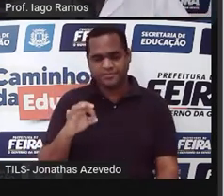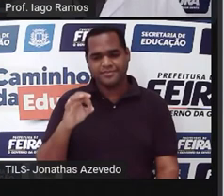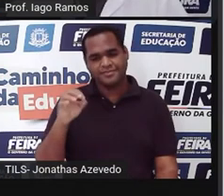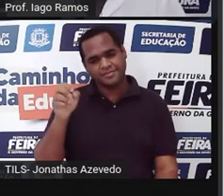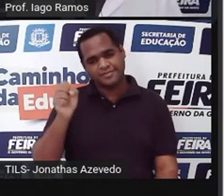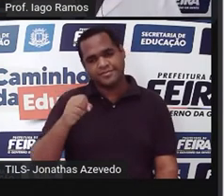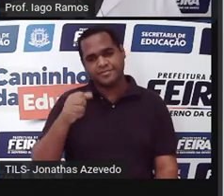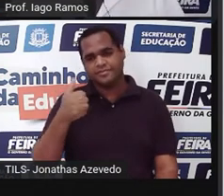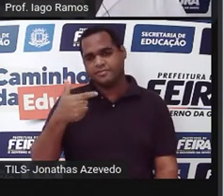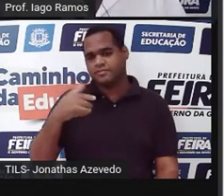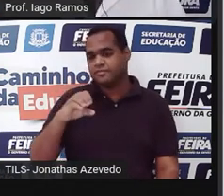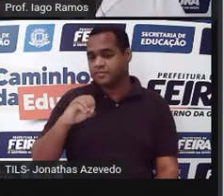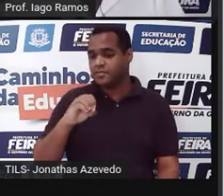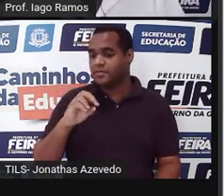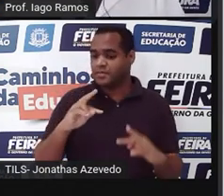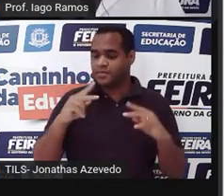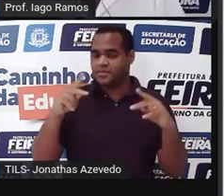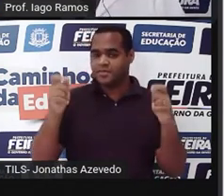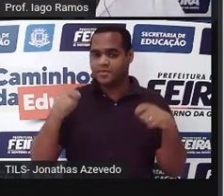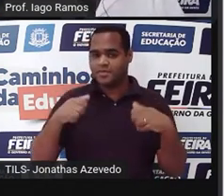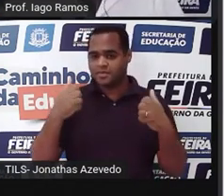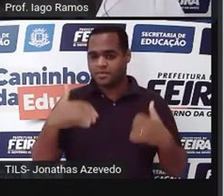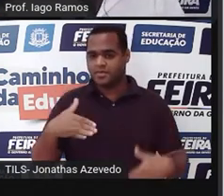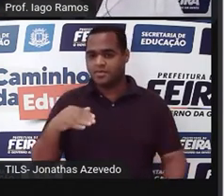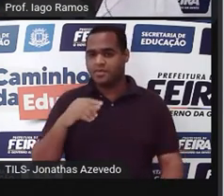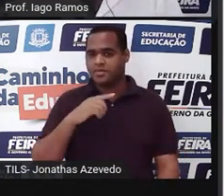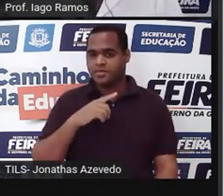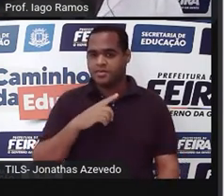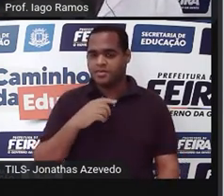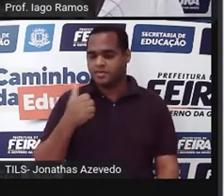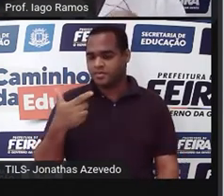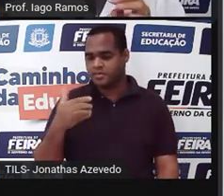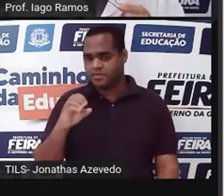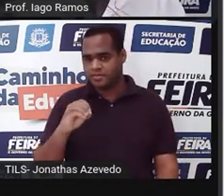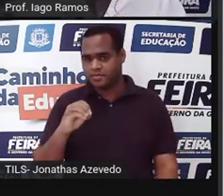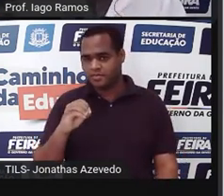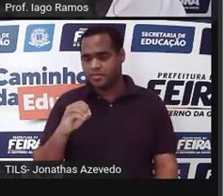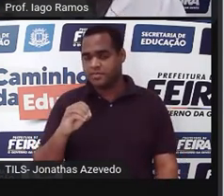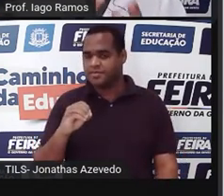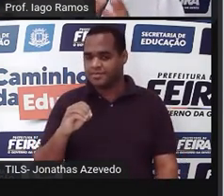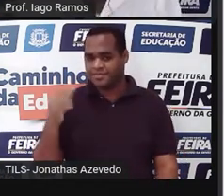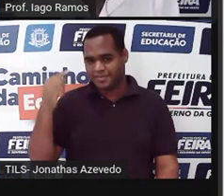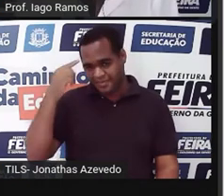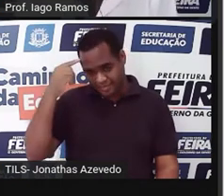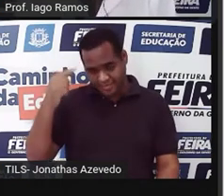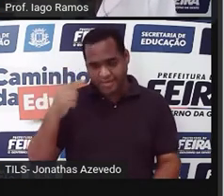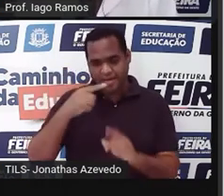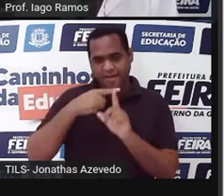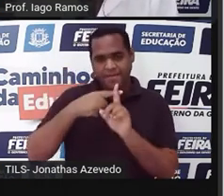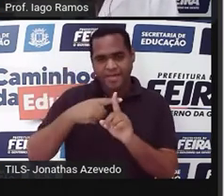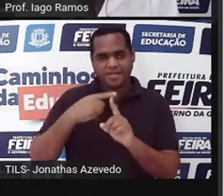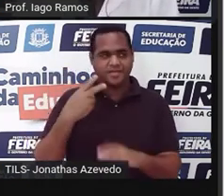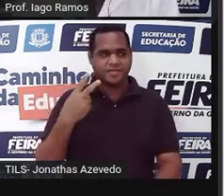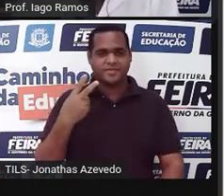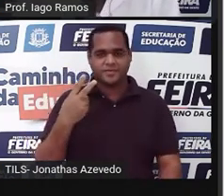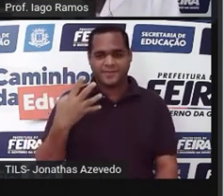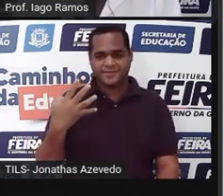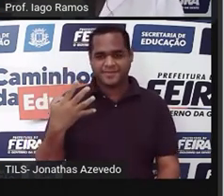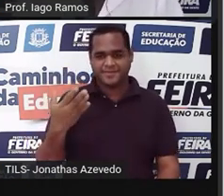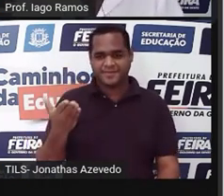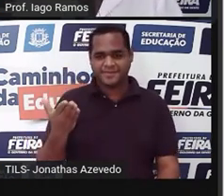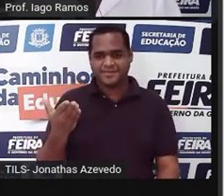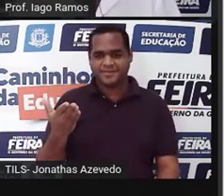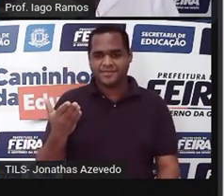ser o 120 aumentado o que deu Vinte por cento Então vai ser 120 mais 24